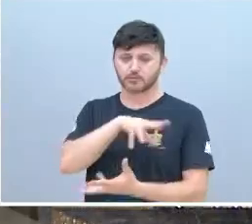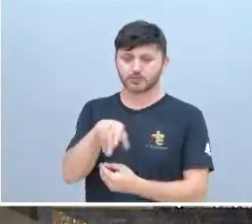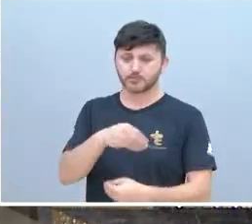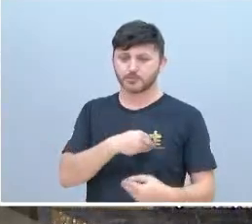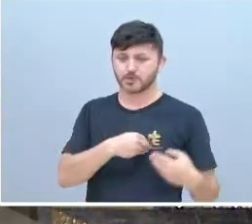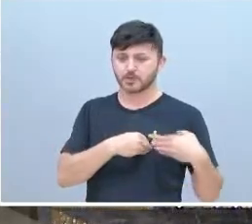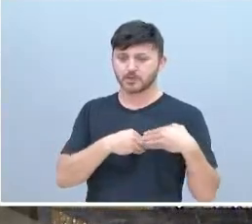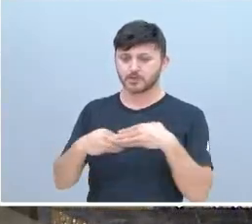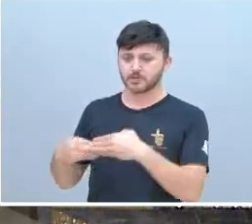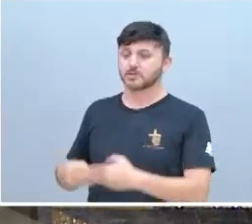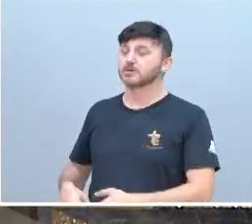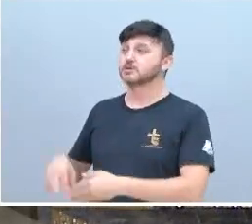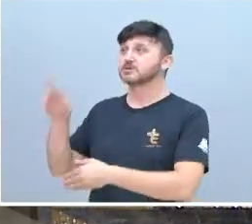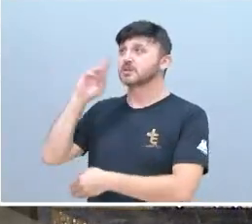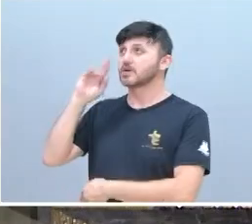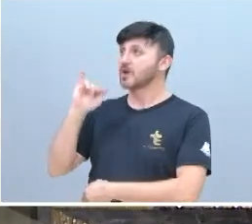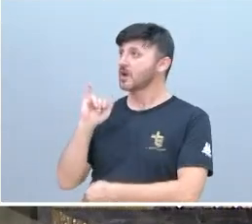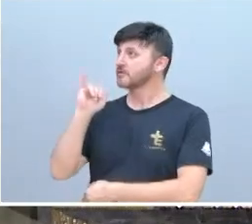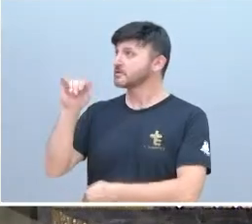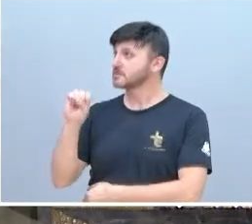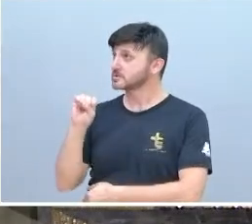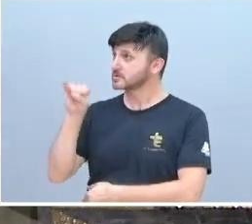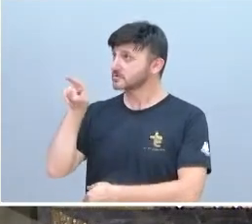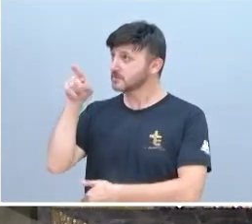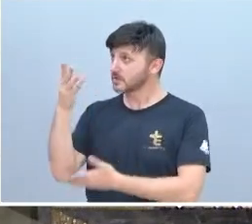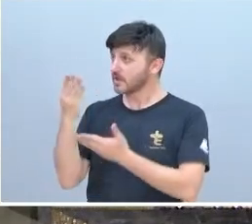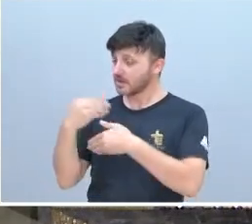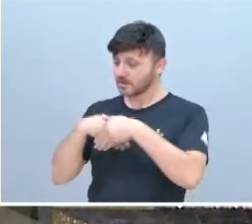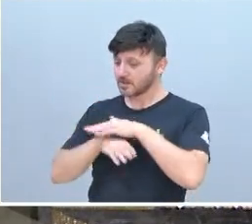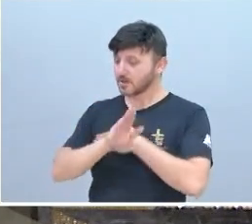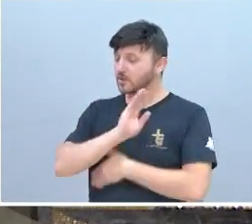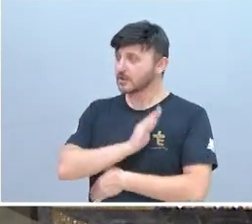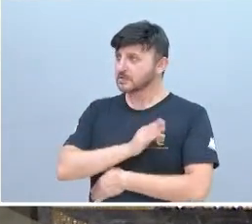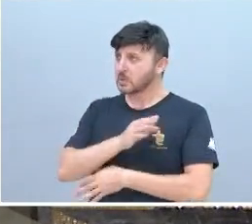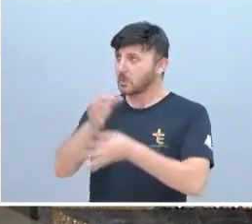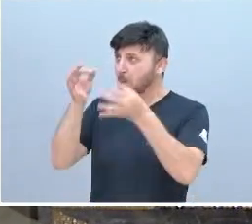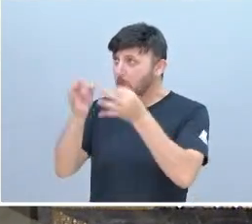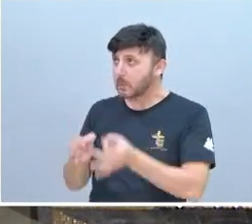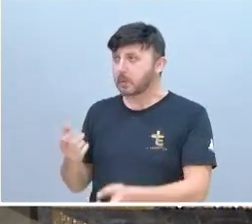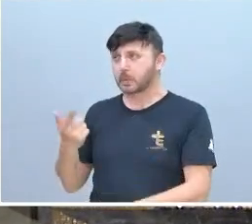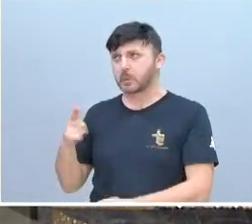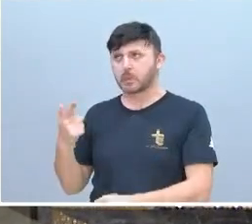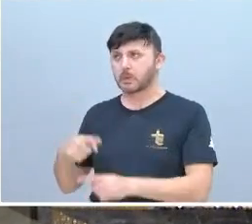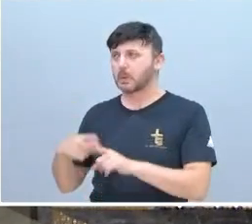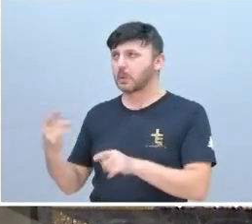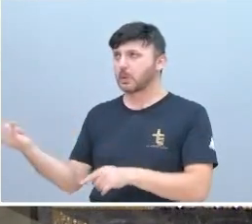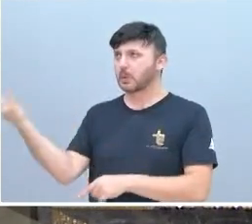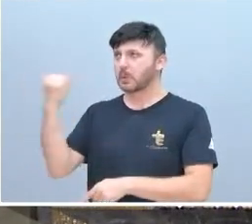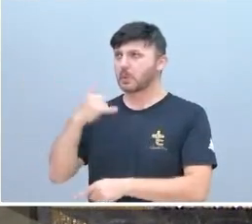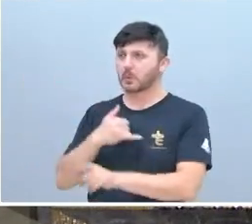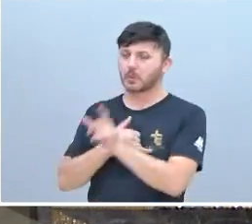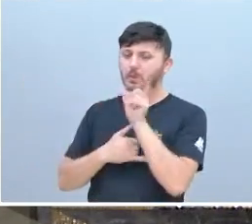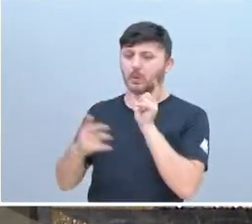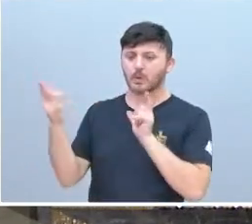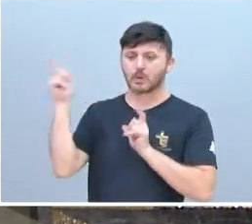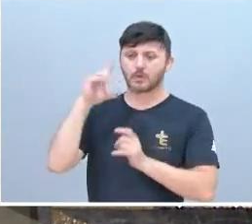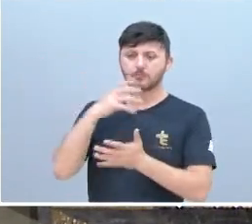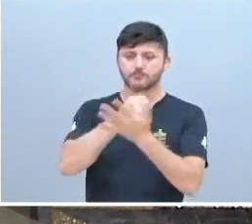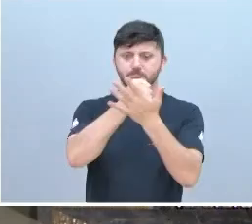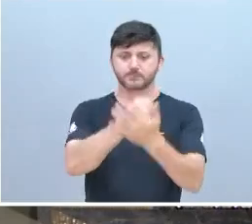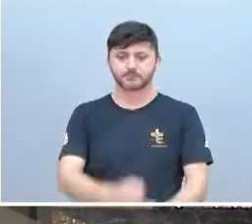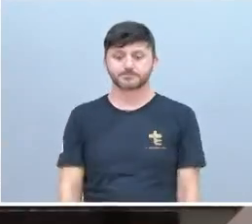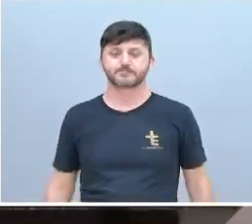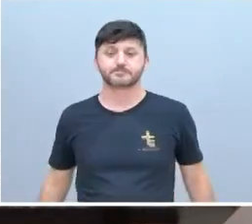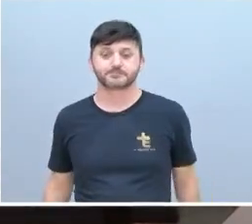mundo. Senhor, eu não sou digna de que entreis em minha morada, mas dizei uma palavra e eu serei